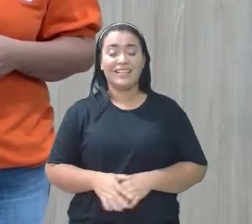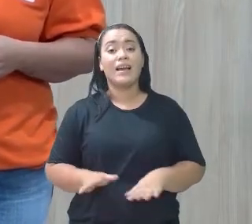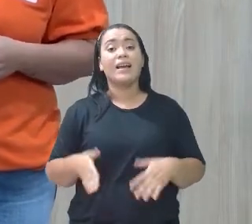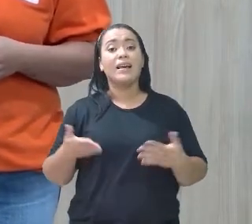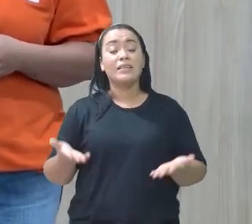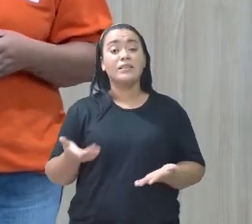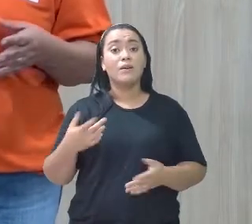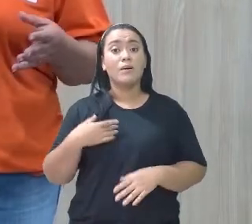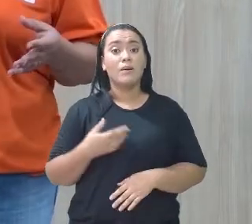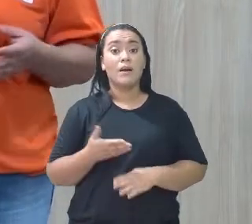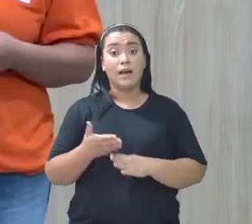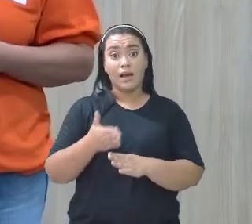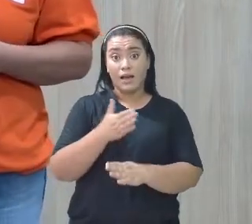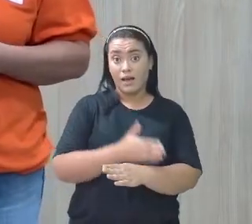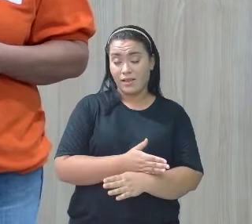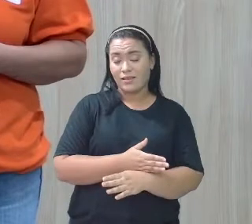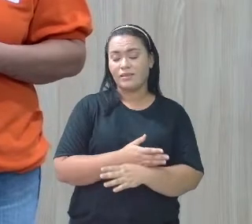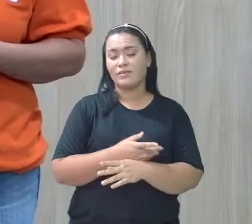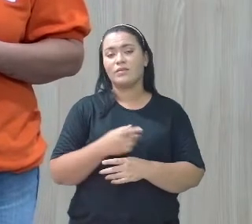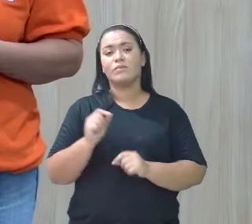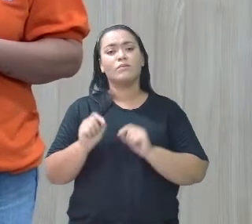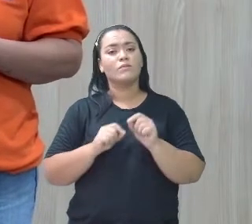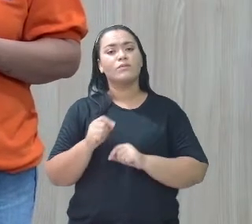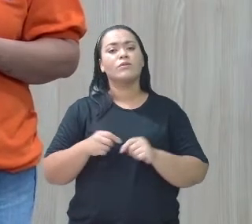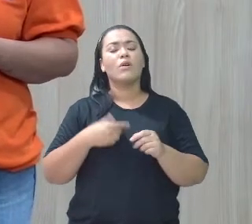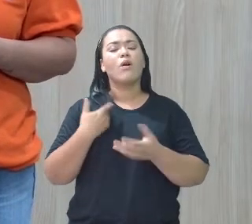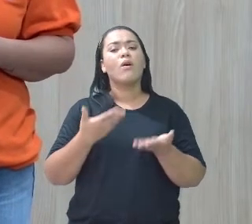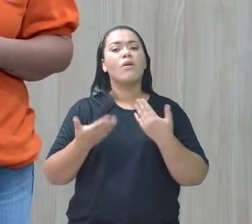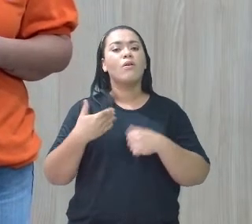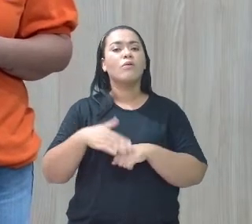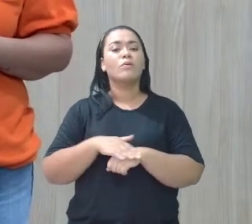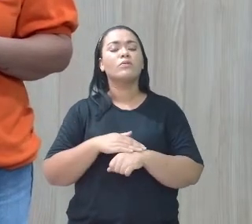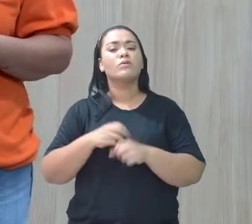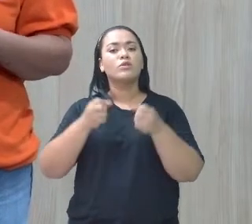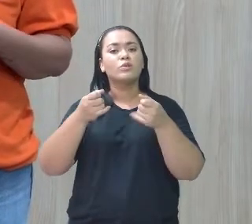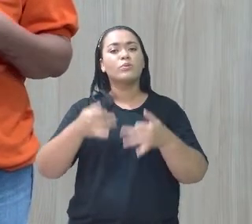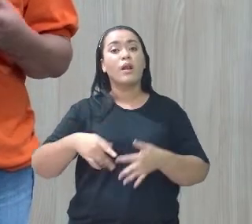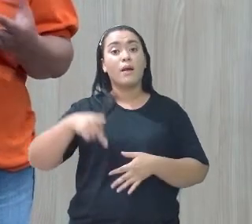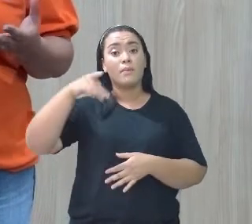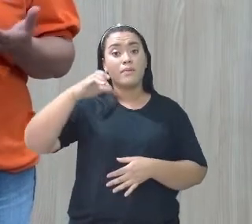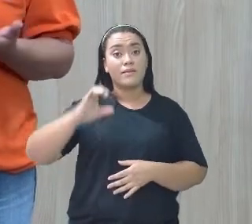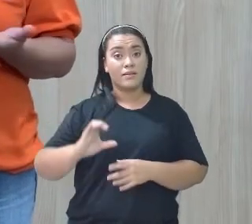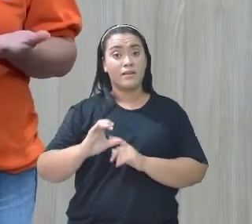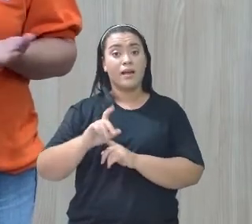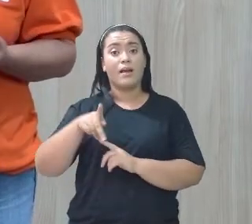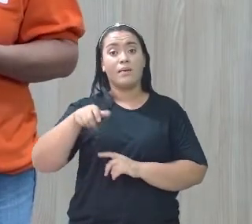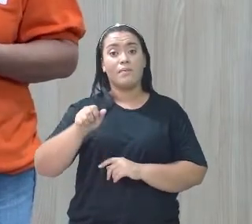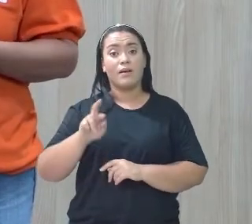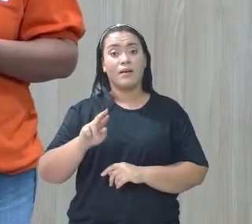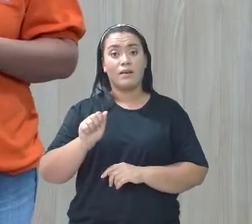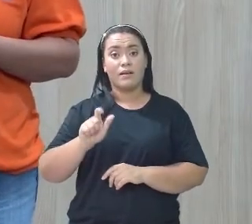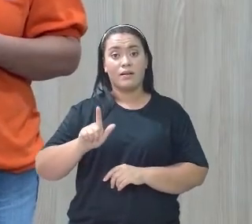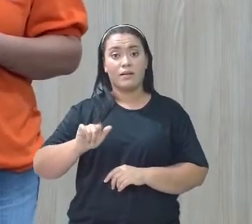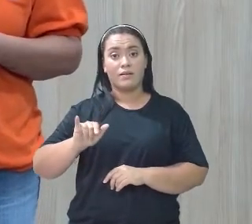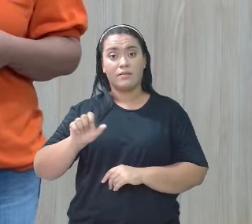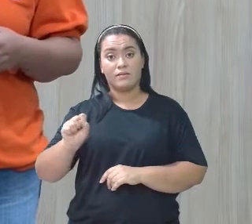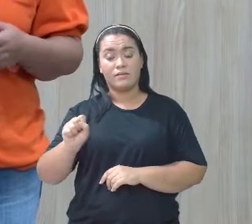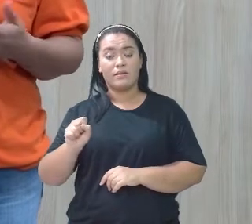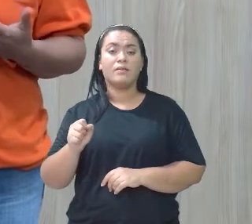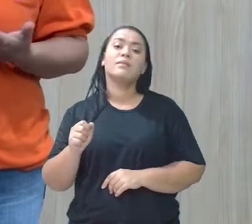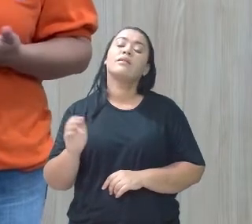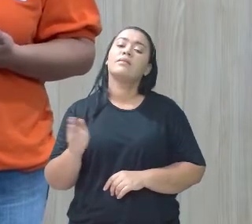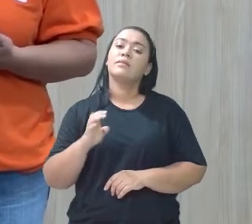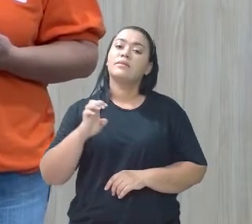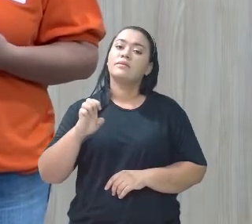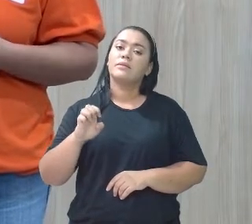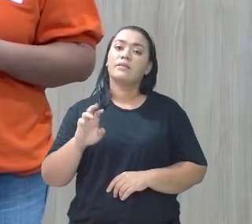Bom, no nosso momento anterior, nós falamos um pouco sobre paralisia cerebral, que é a nossa temática, o